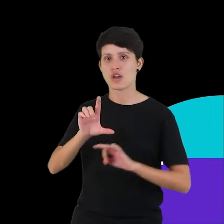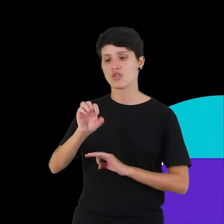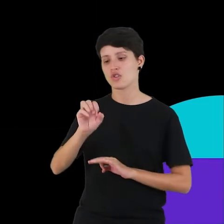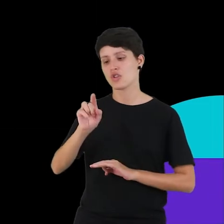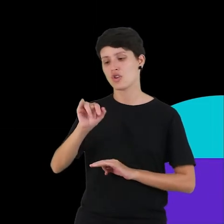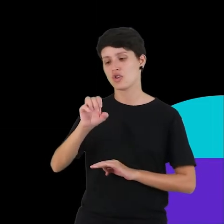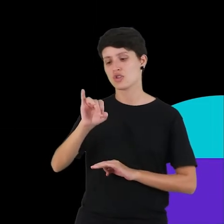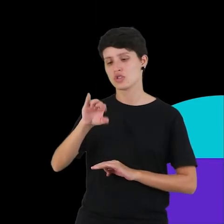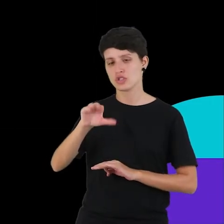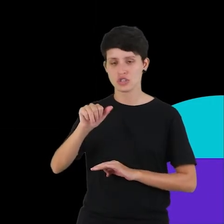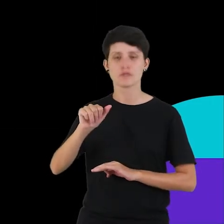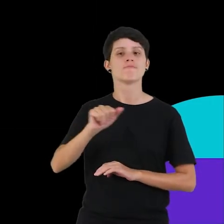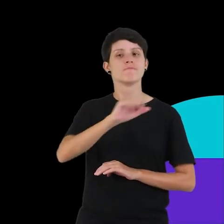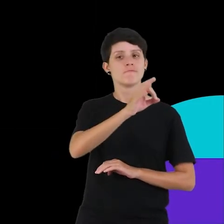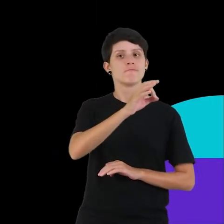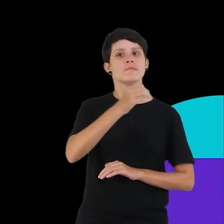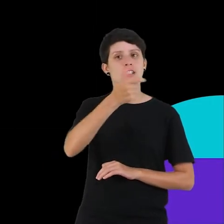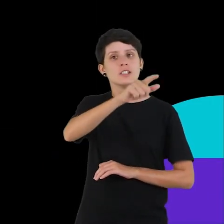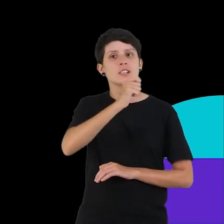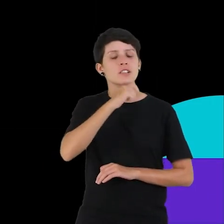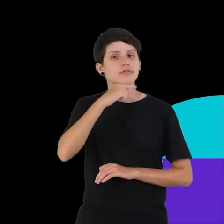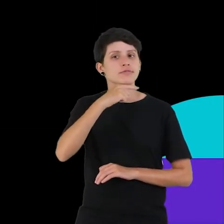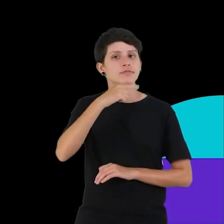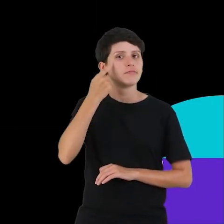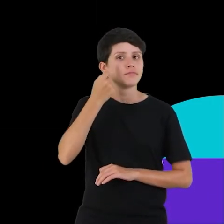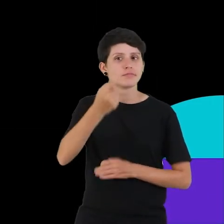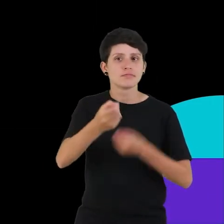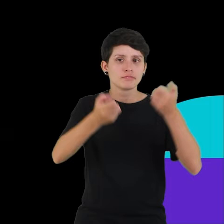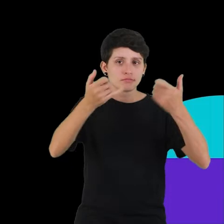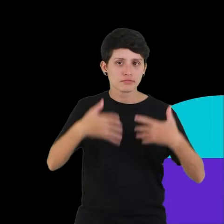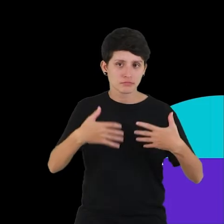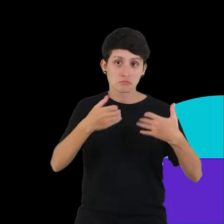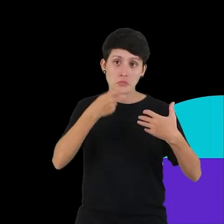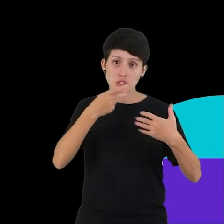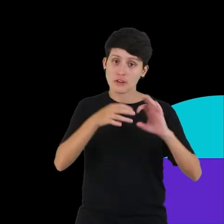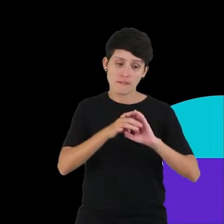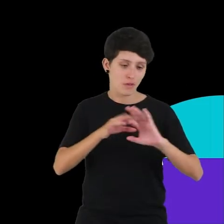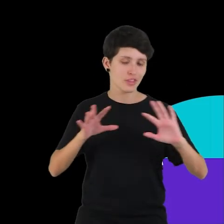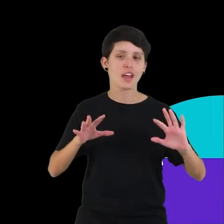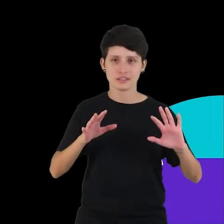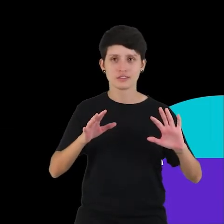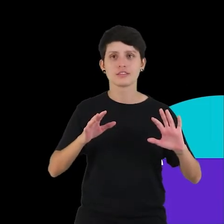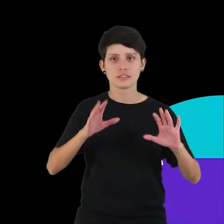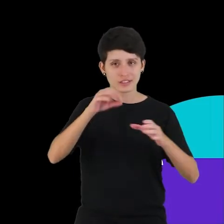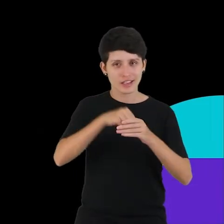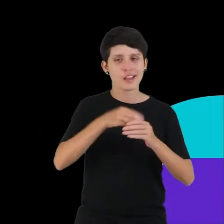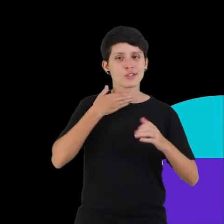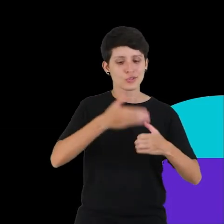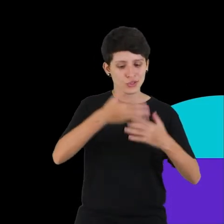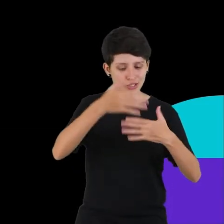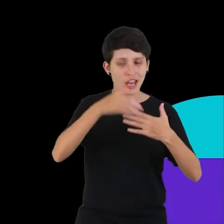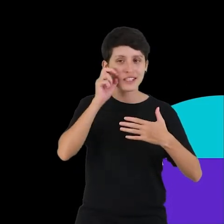Vou aqui mostrar para vocês. E aí podem pensar aí, escreve rapidinho, são só